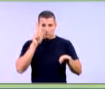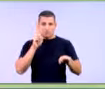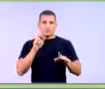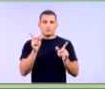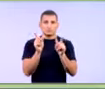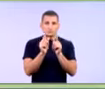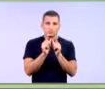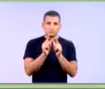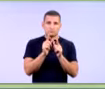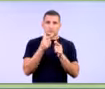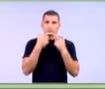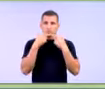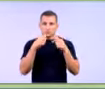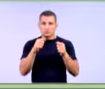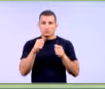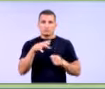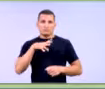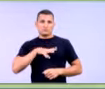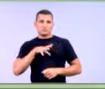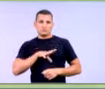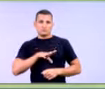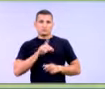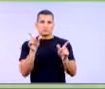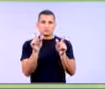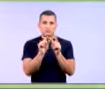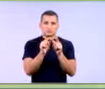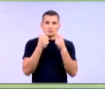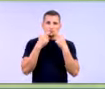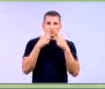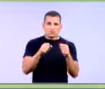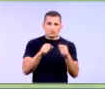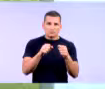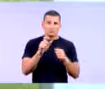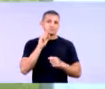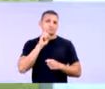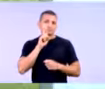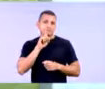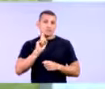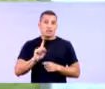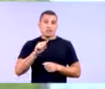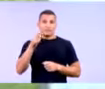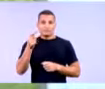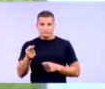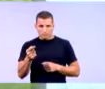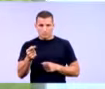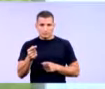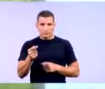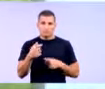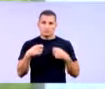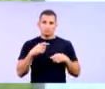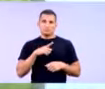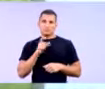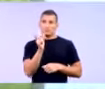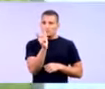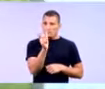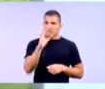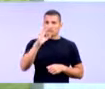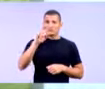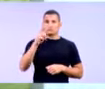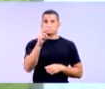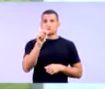portuguesa, resumo da língua inglesa. Depois do resumo, tem que ter as palavras-chave. O que seriam as palavras-chave?